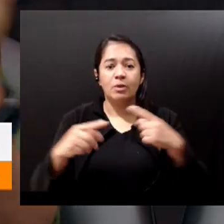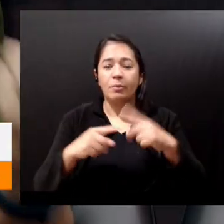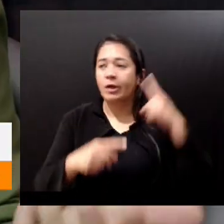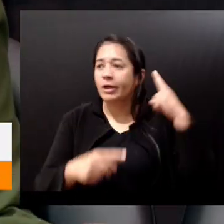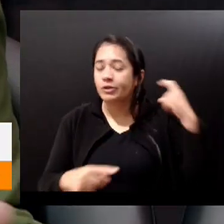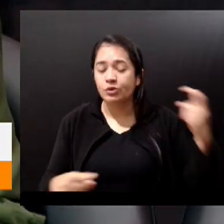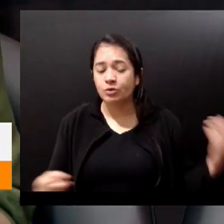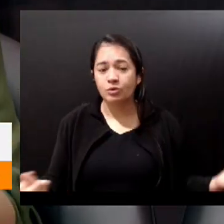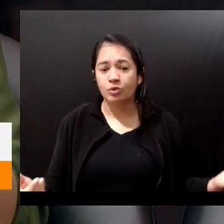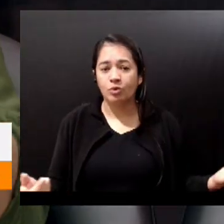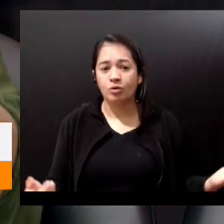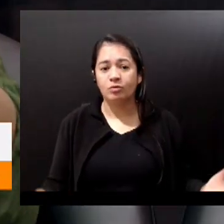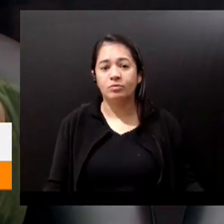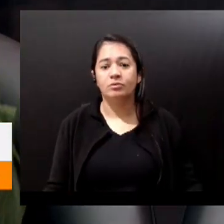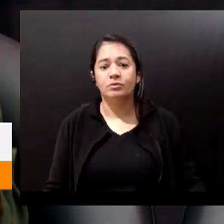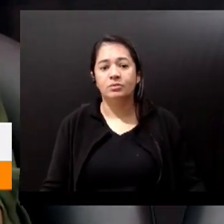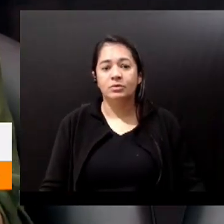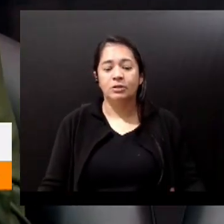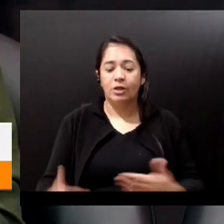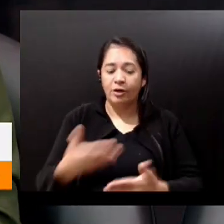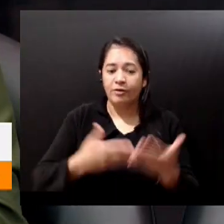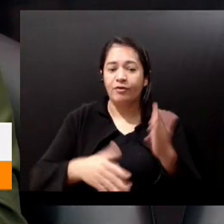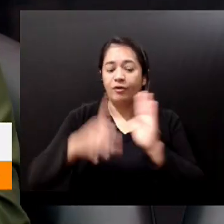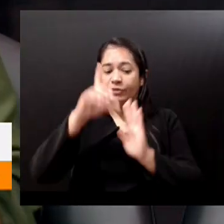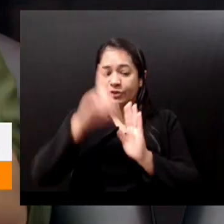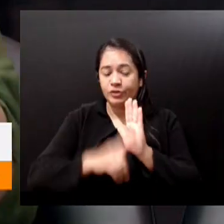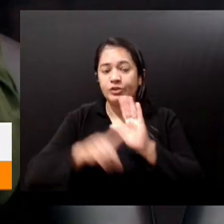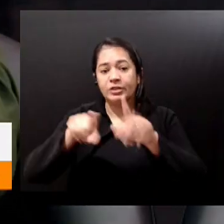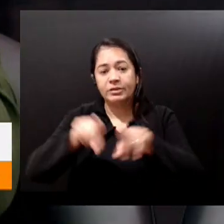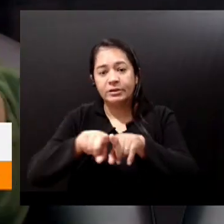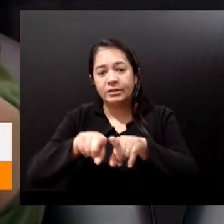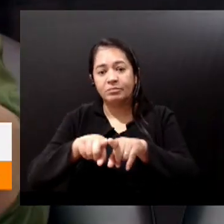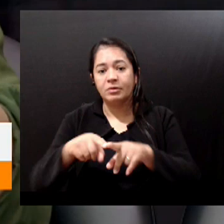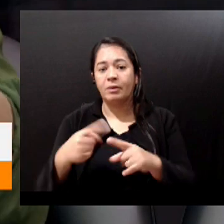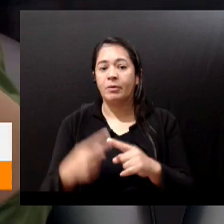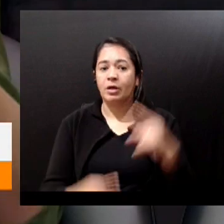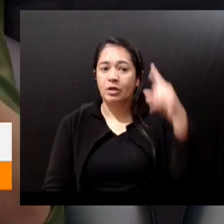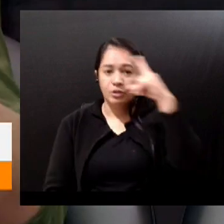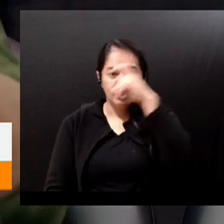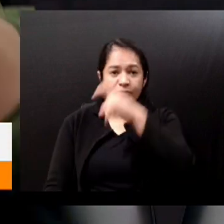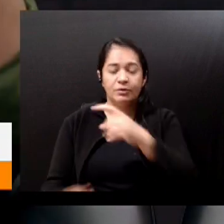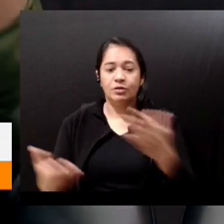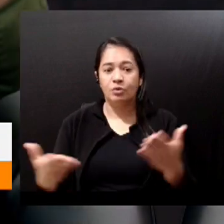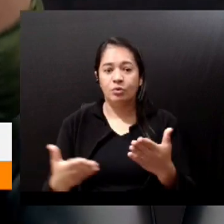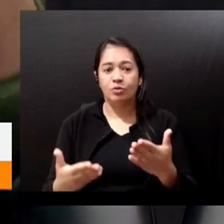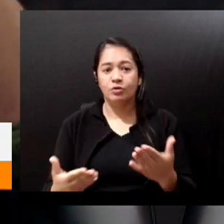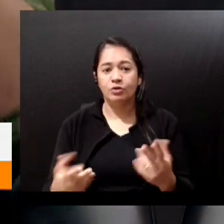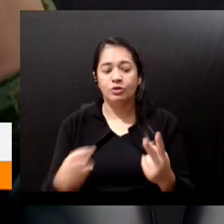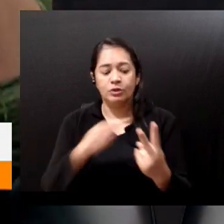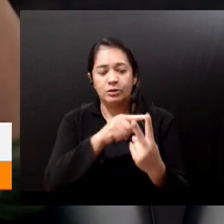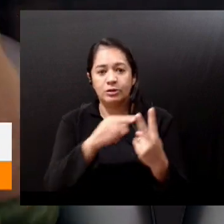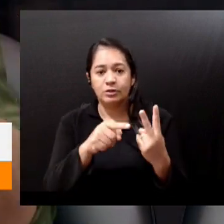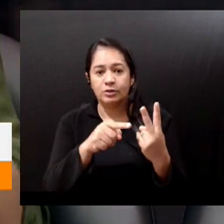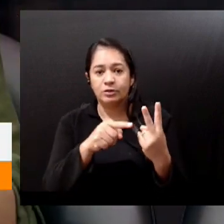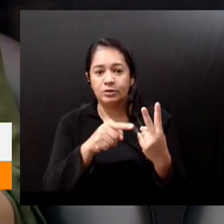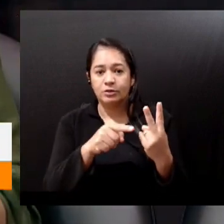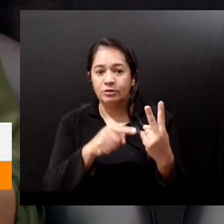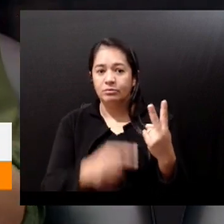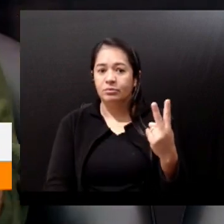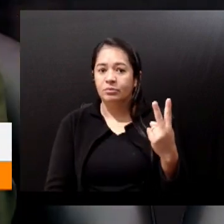isso. Envolve direitos também, que isso tá muito complicado hoje. A gente viu um casal aí que não era casal, ser descoberto uma grande banda de